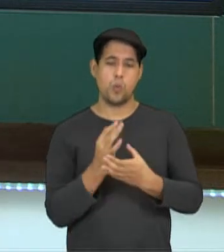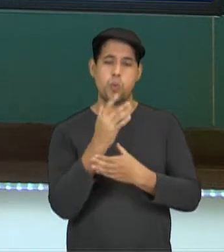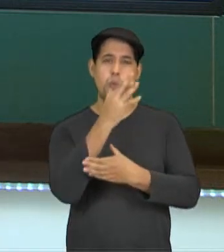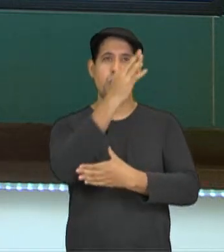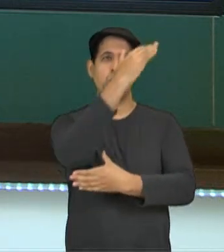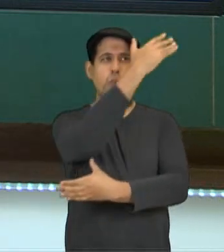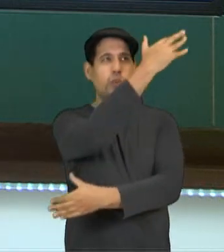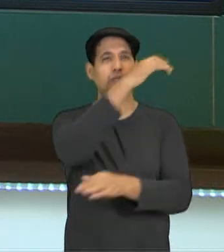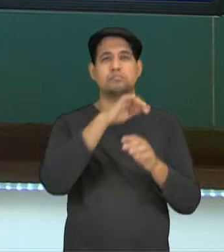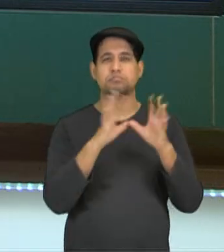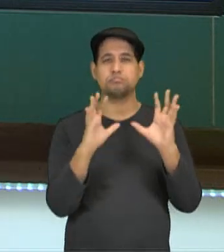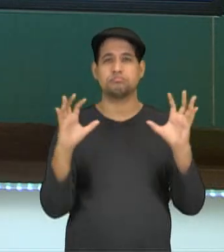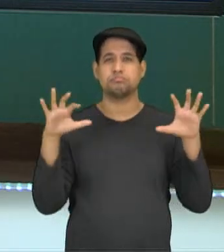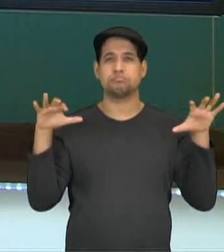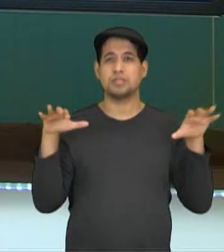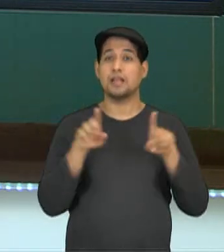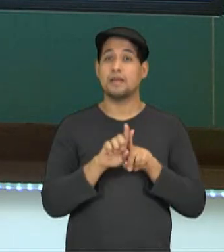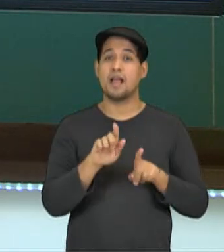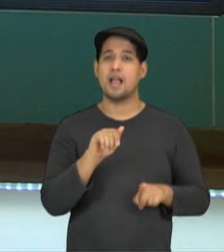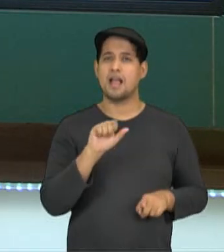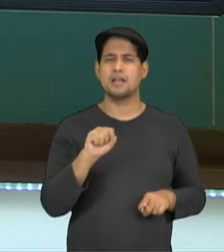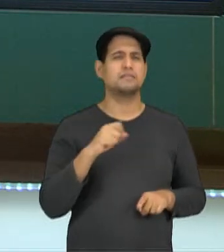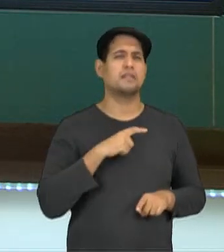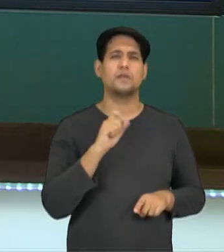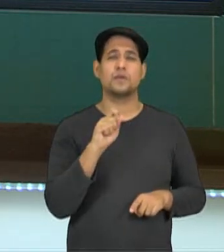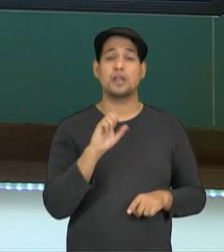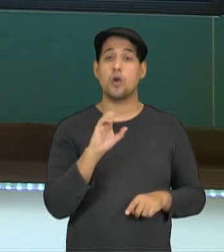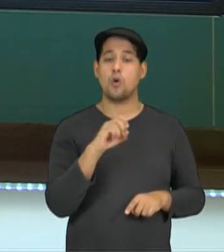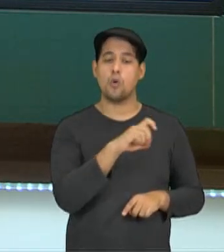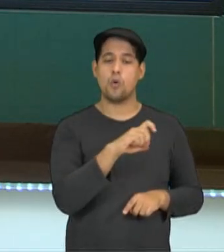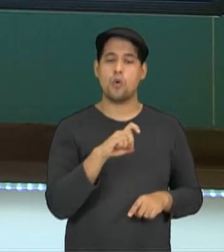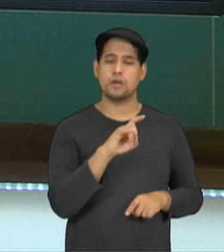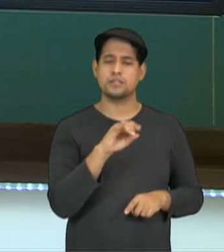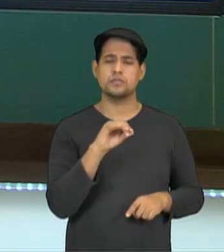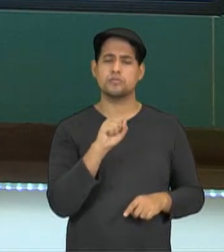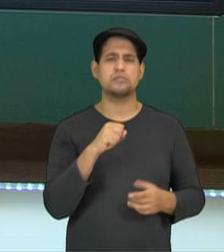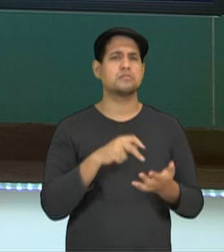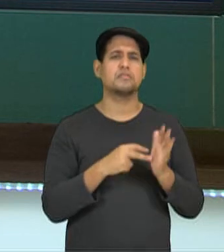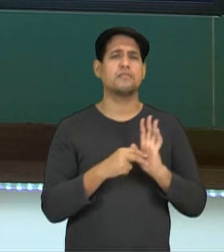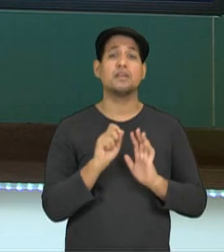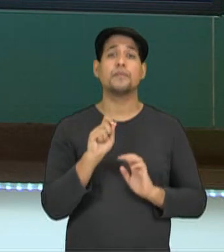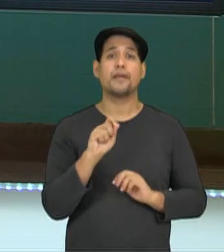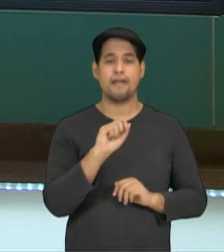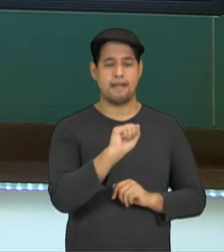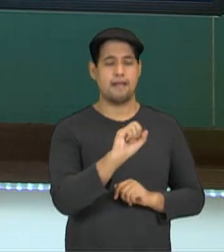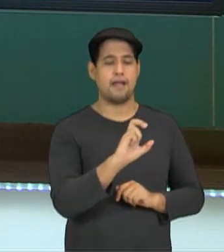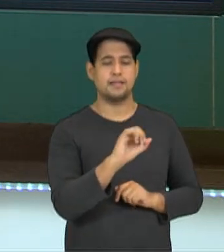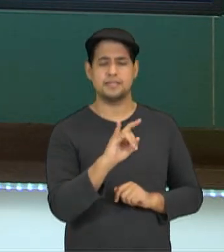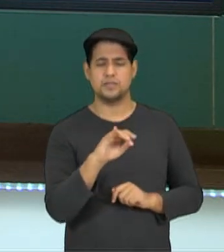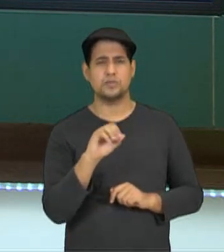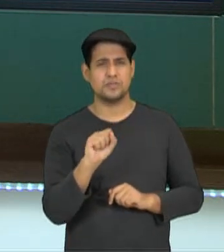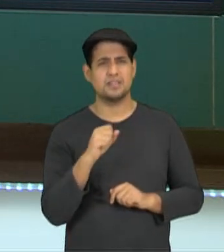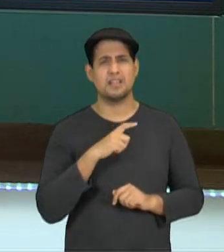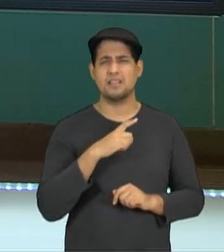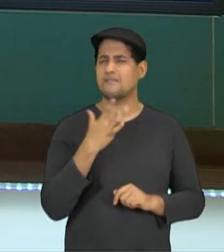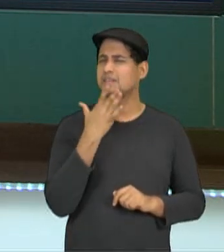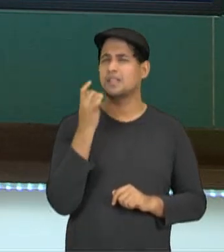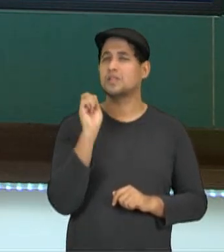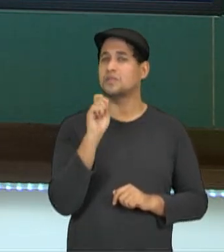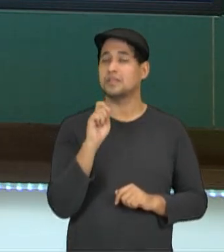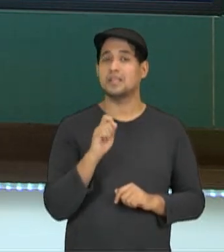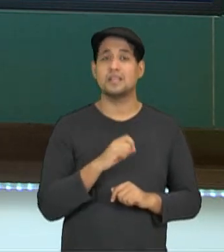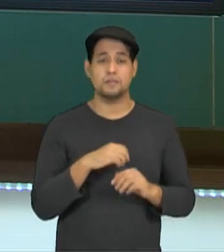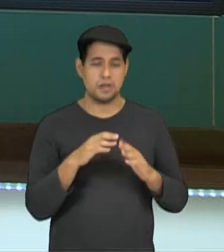na atmosfera, e nesses gases a gente encontra óxidos que são ácidos, e eles têm uma facilidade para